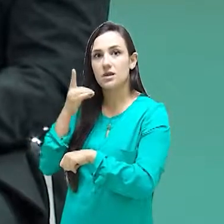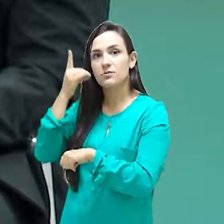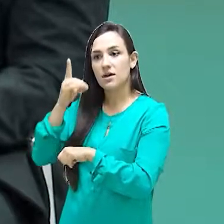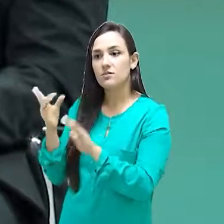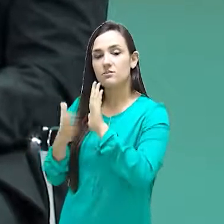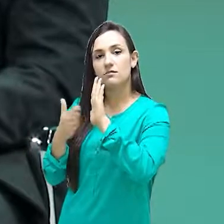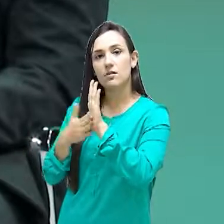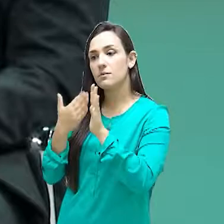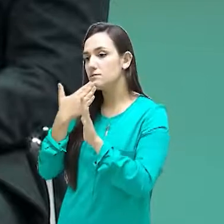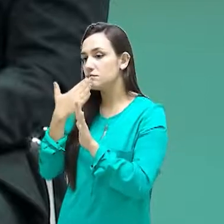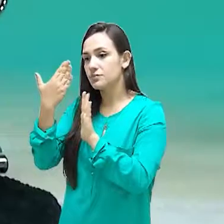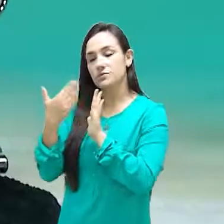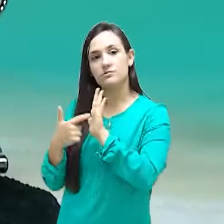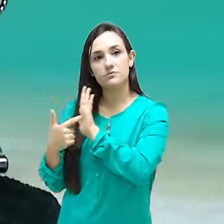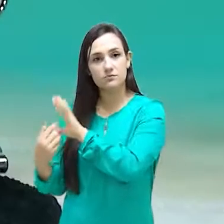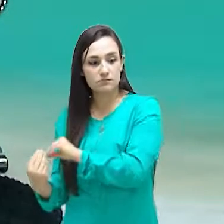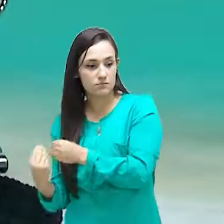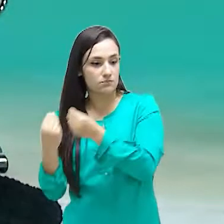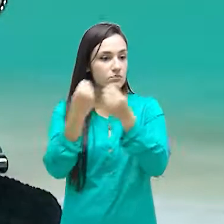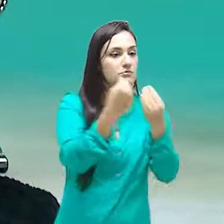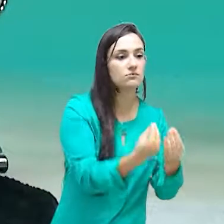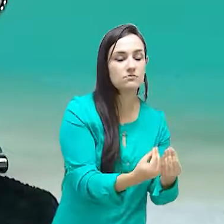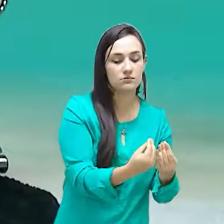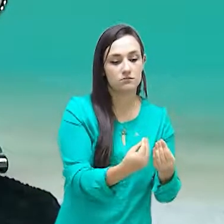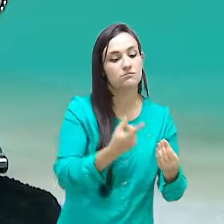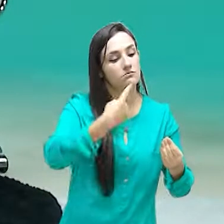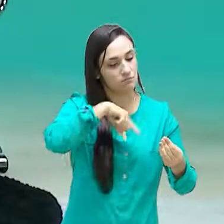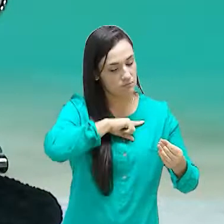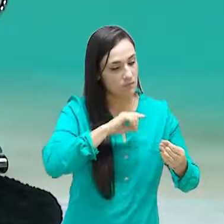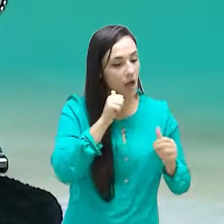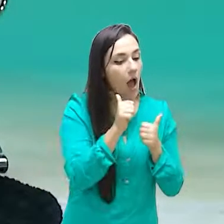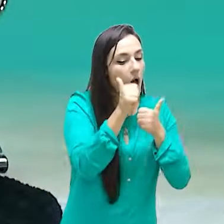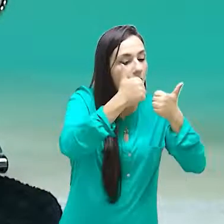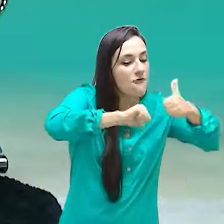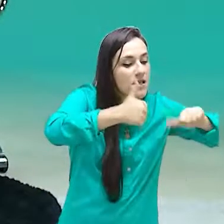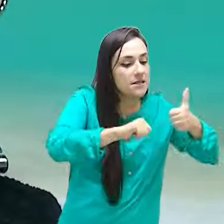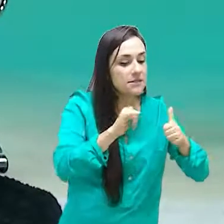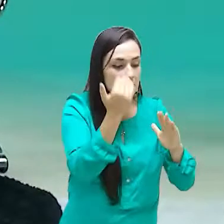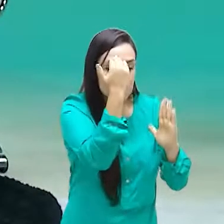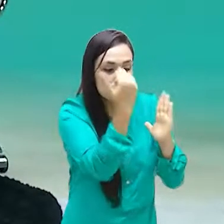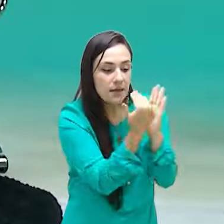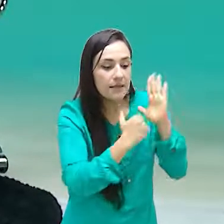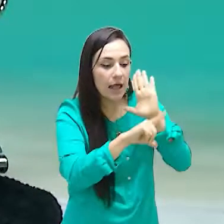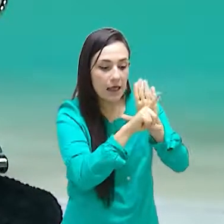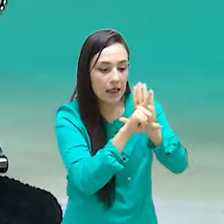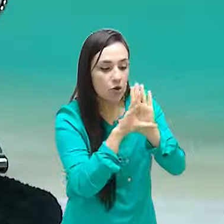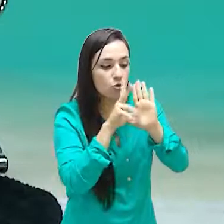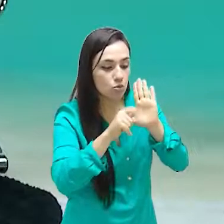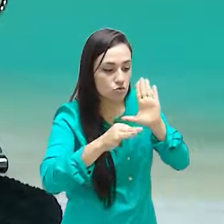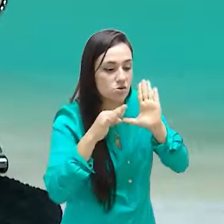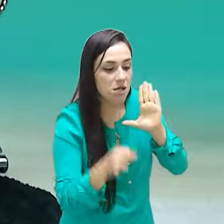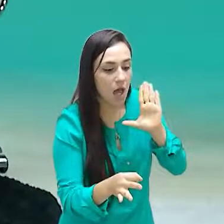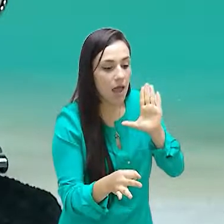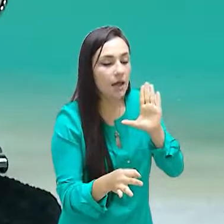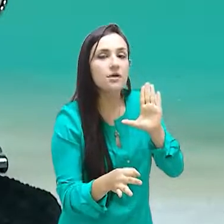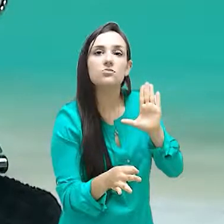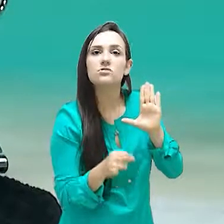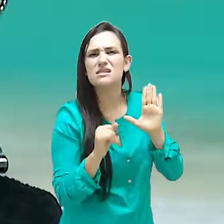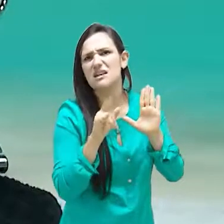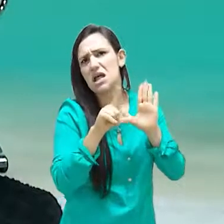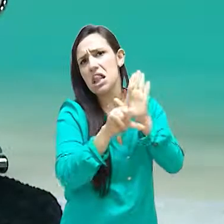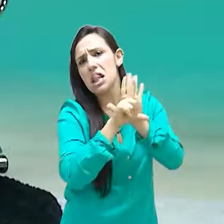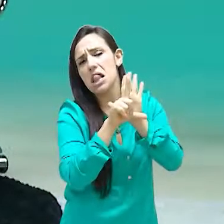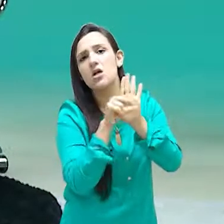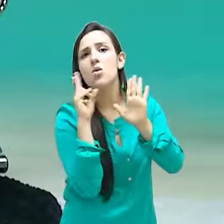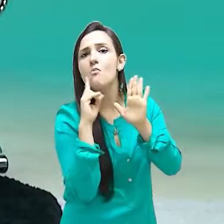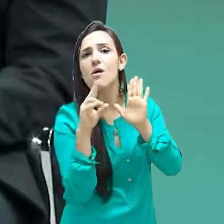da propositura por um parlamentar, até o final, na redação final, ao encaminhamento, se for o caso de uma lei